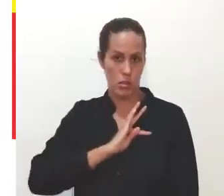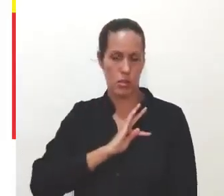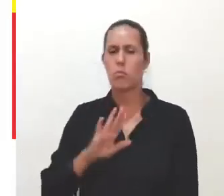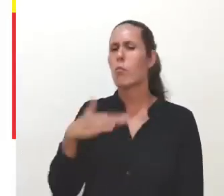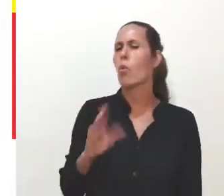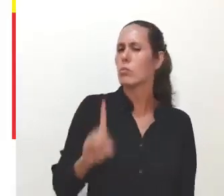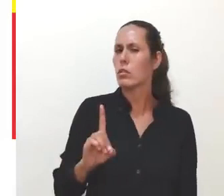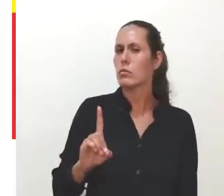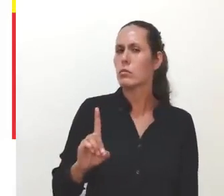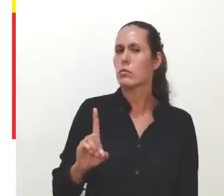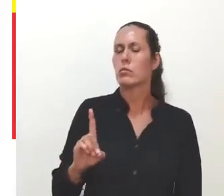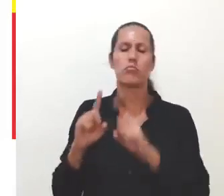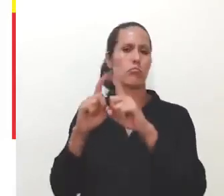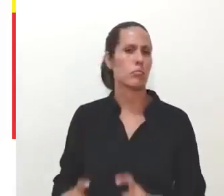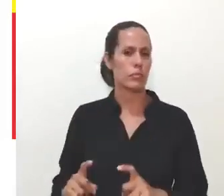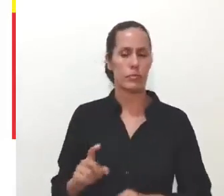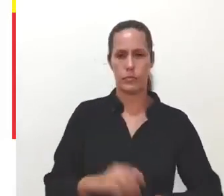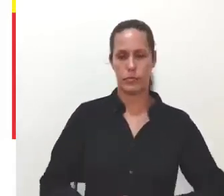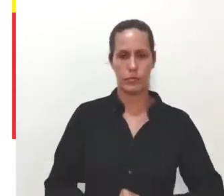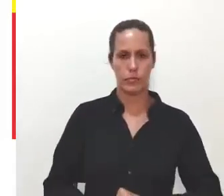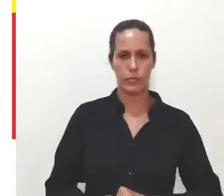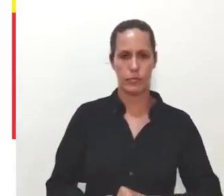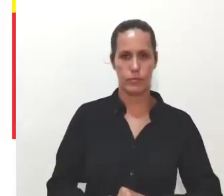D. Seria uma gíria?